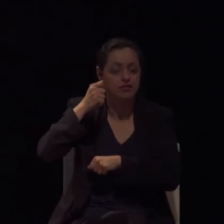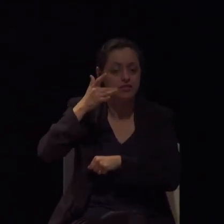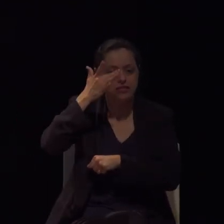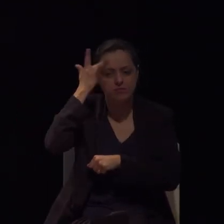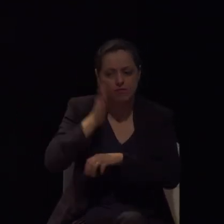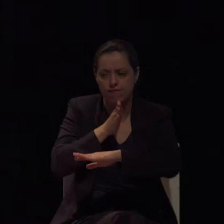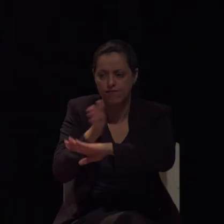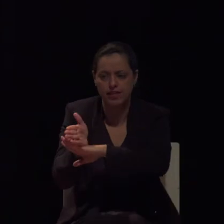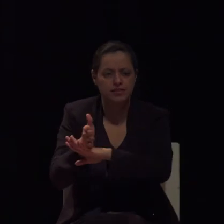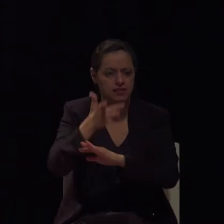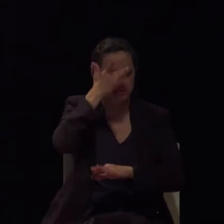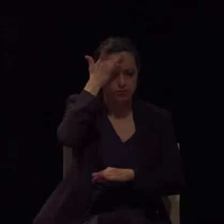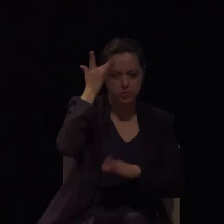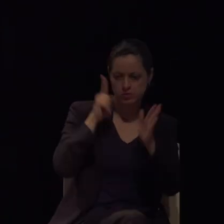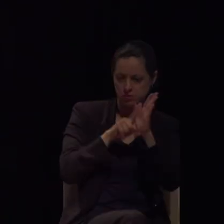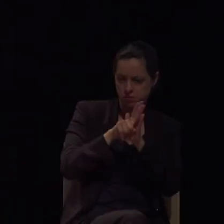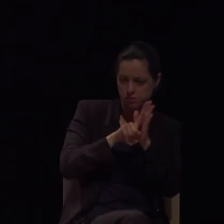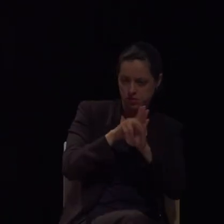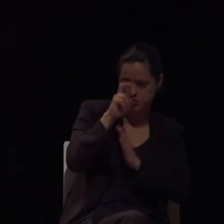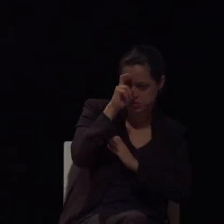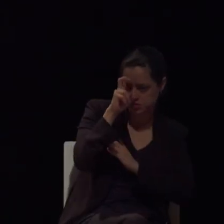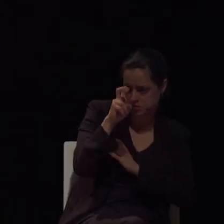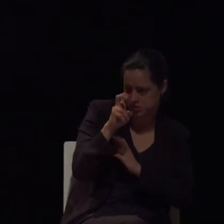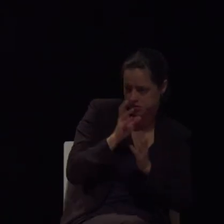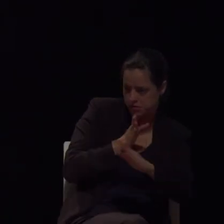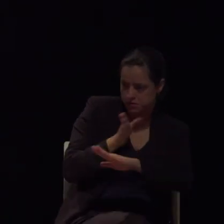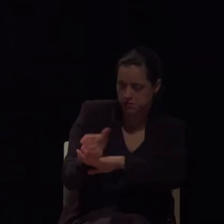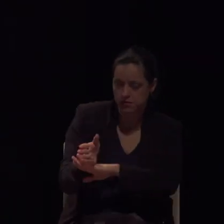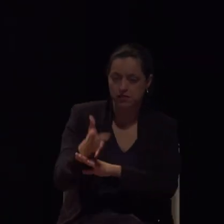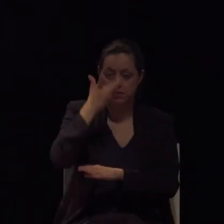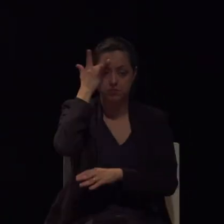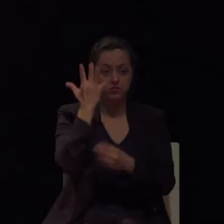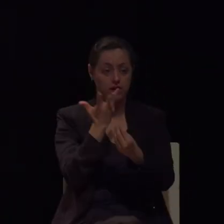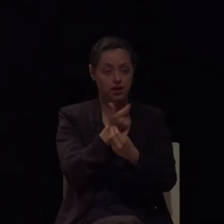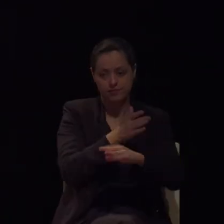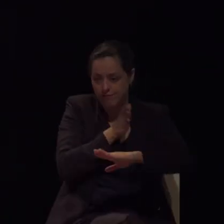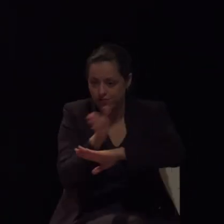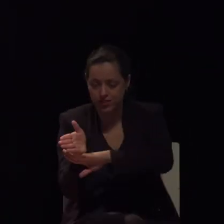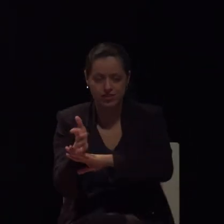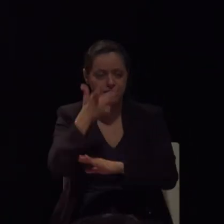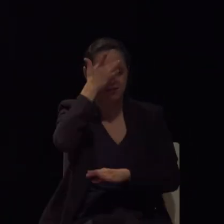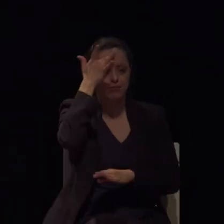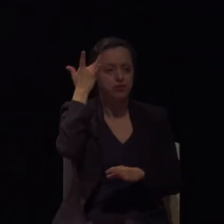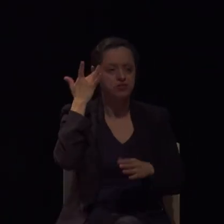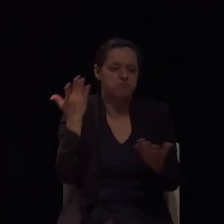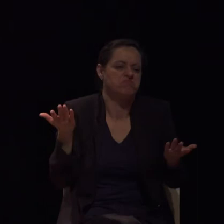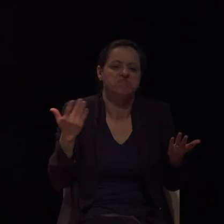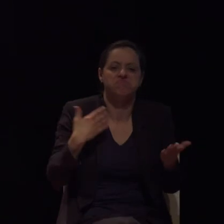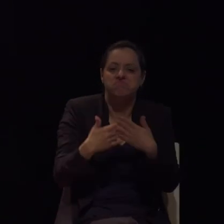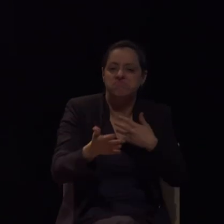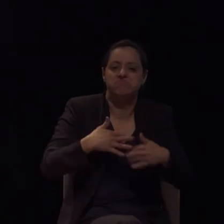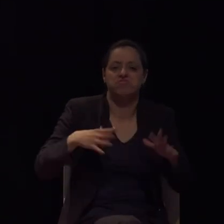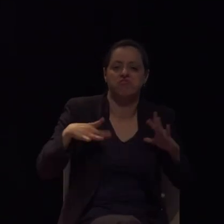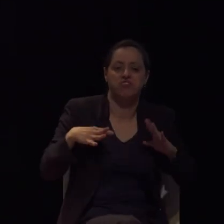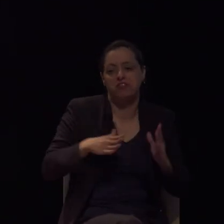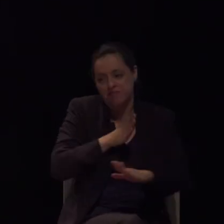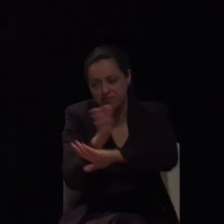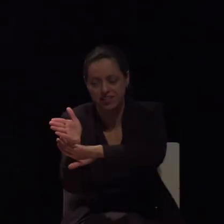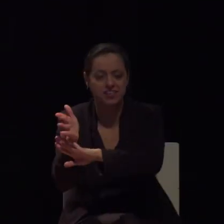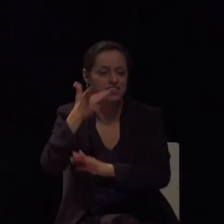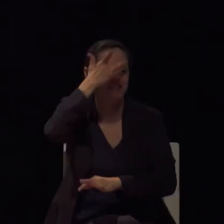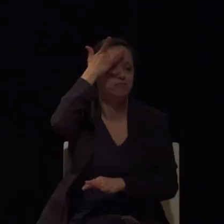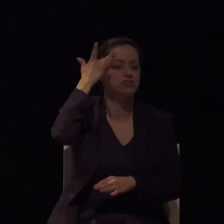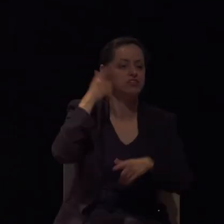era intelectual quem era artista quem era músico quem não fazia nada quem não quem